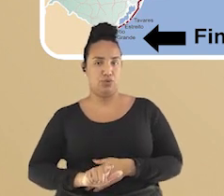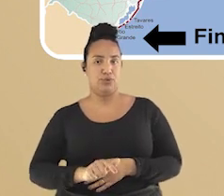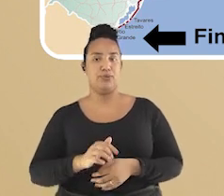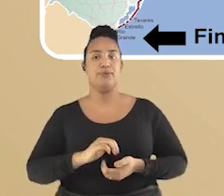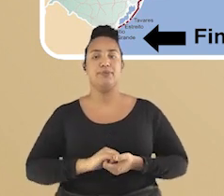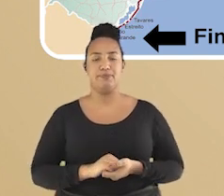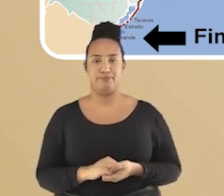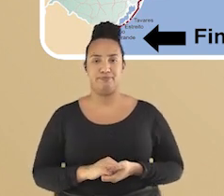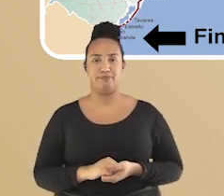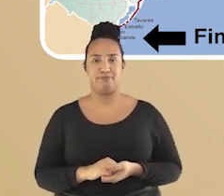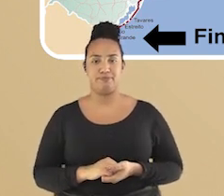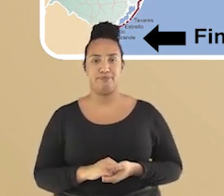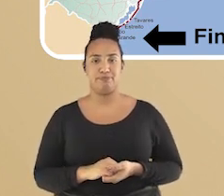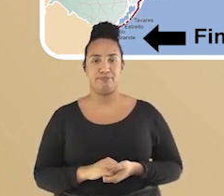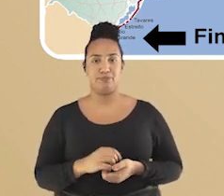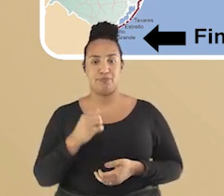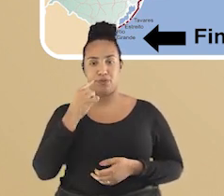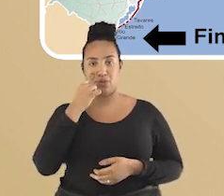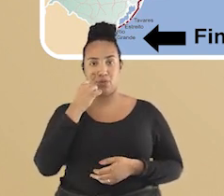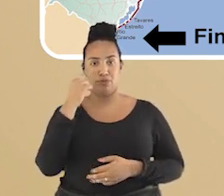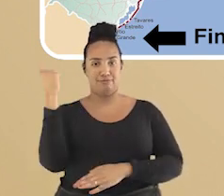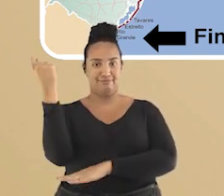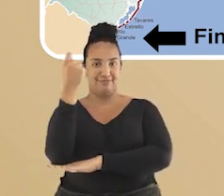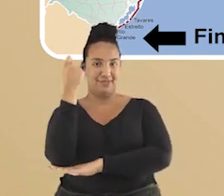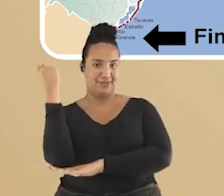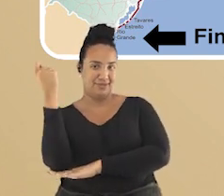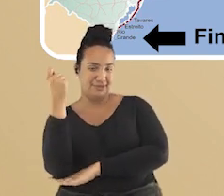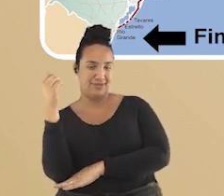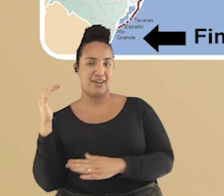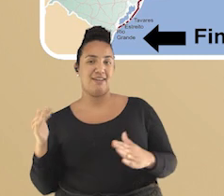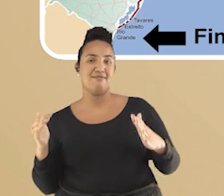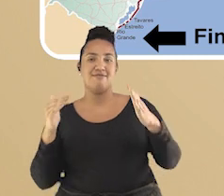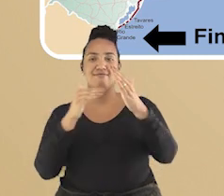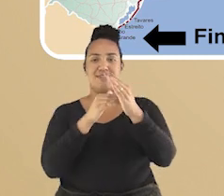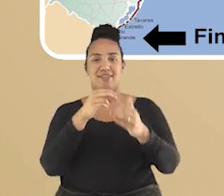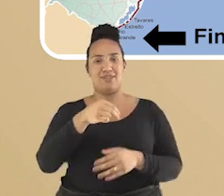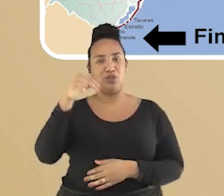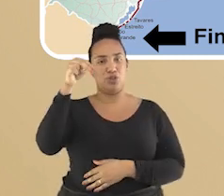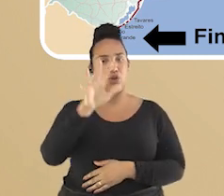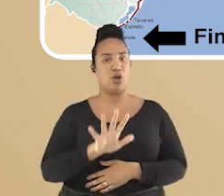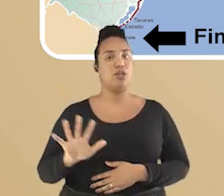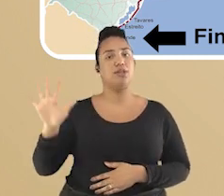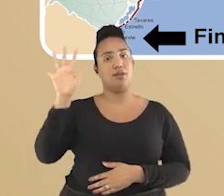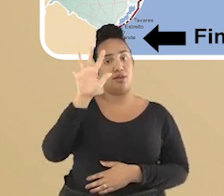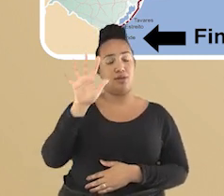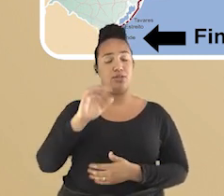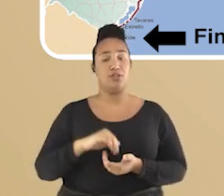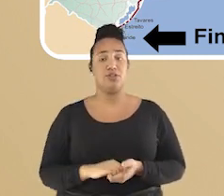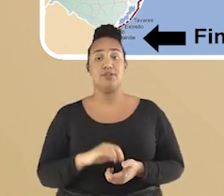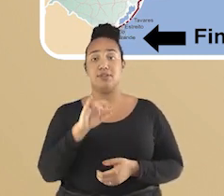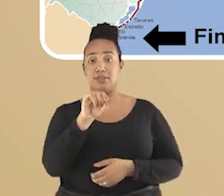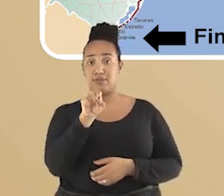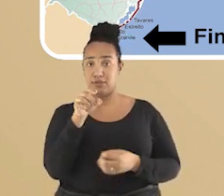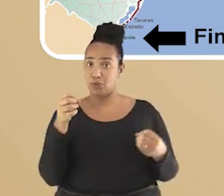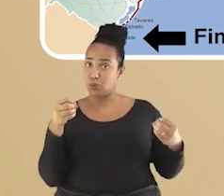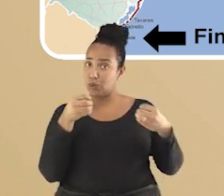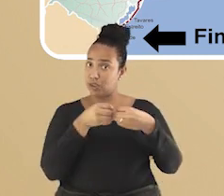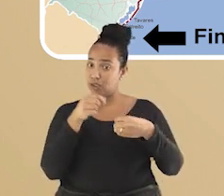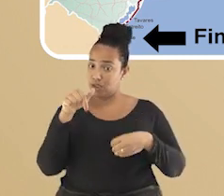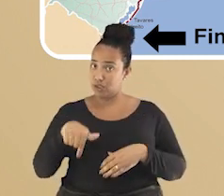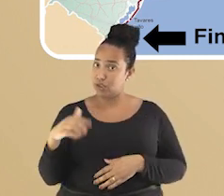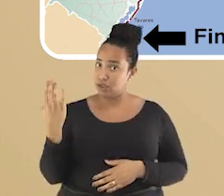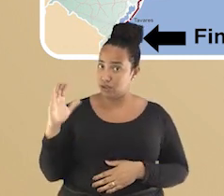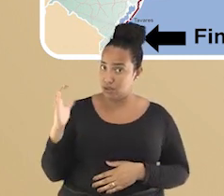do Brasil. Vai de um Rio Grande ao outro. Se você passa pelo contorno de Cariacica,